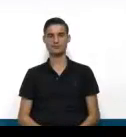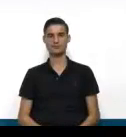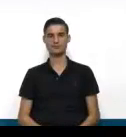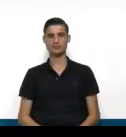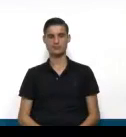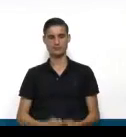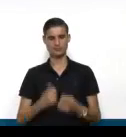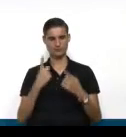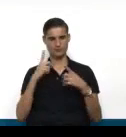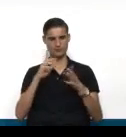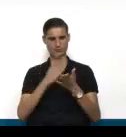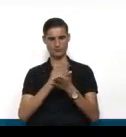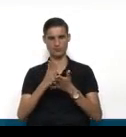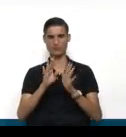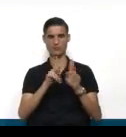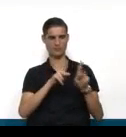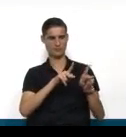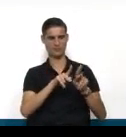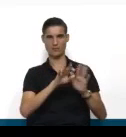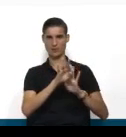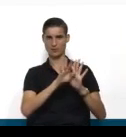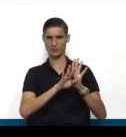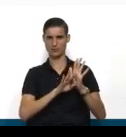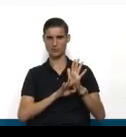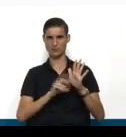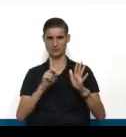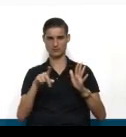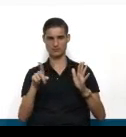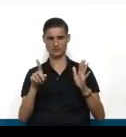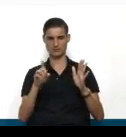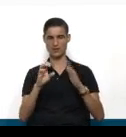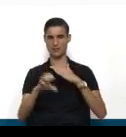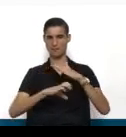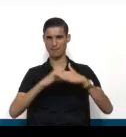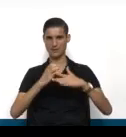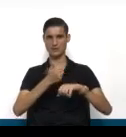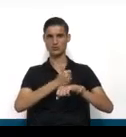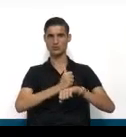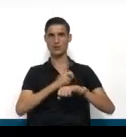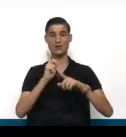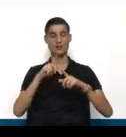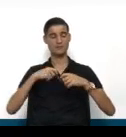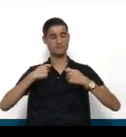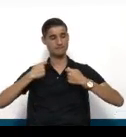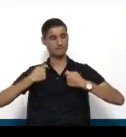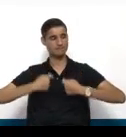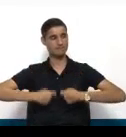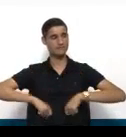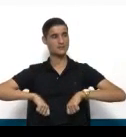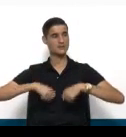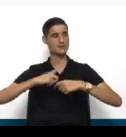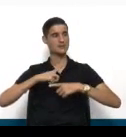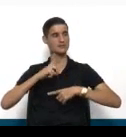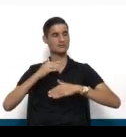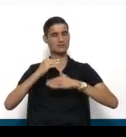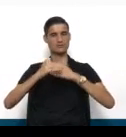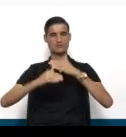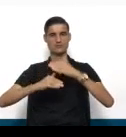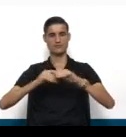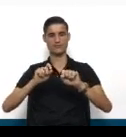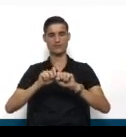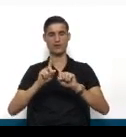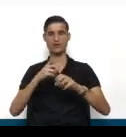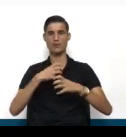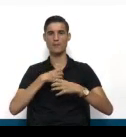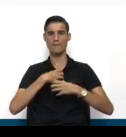Na última etapa do projeto, com a empresa de games, é necessário desenvolver